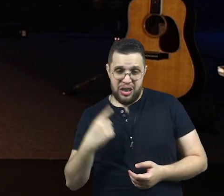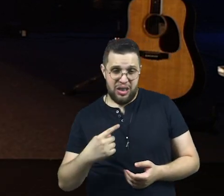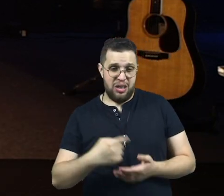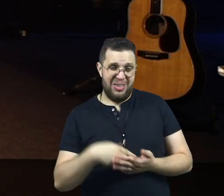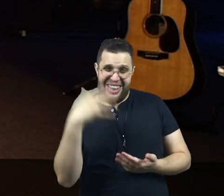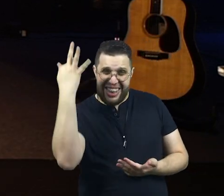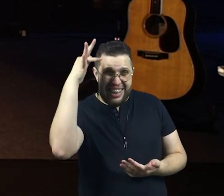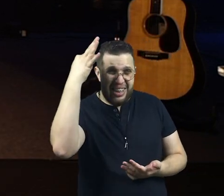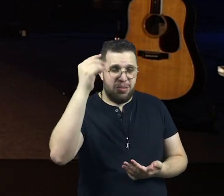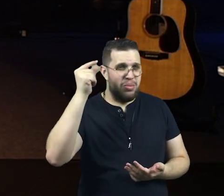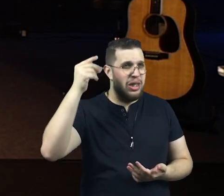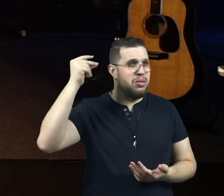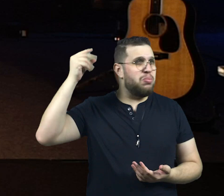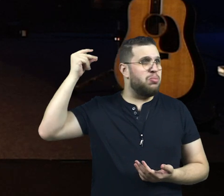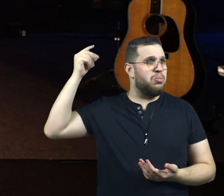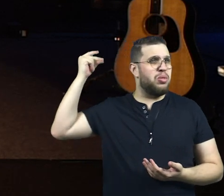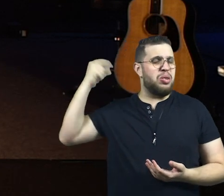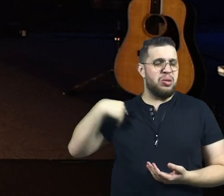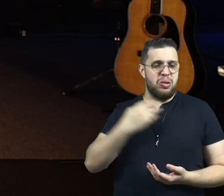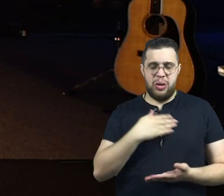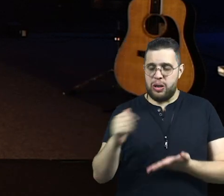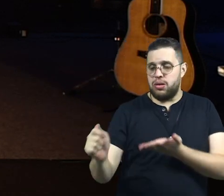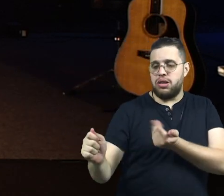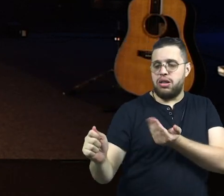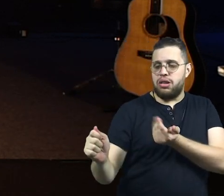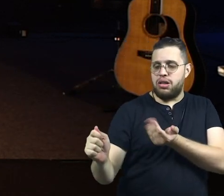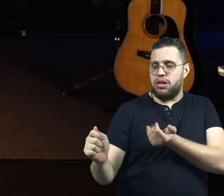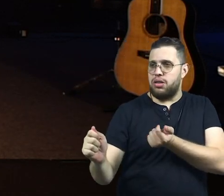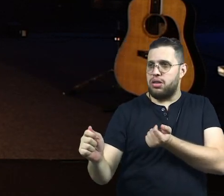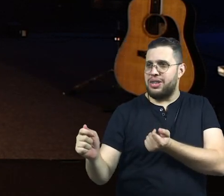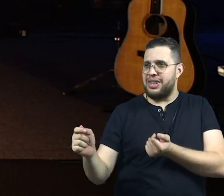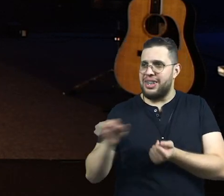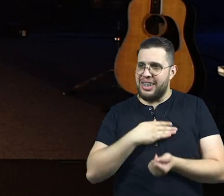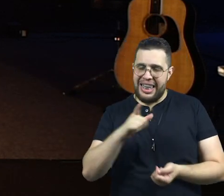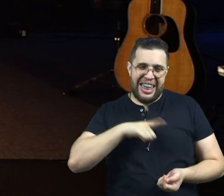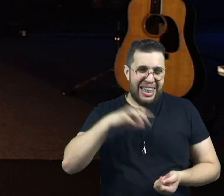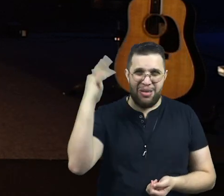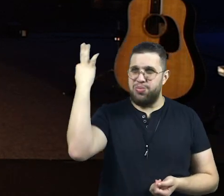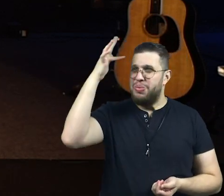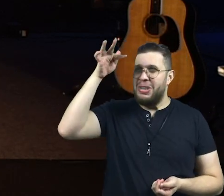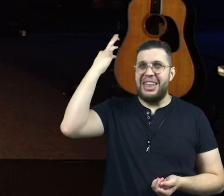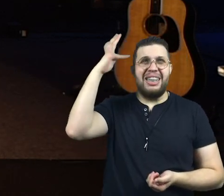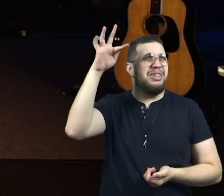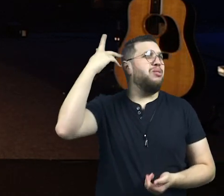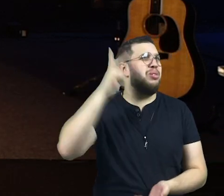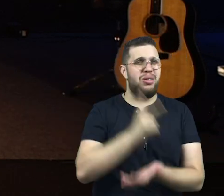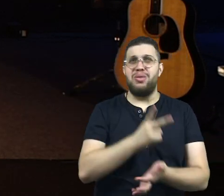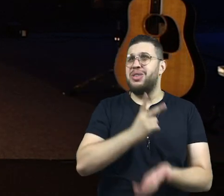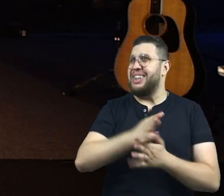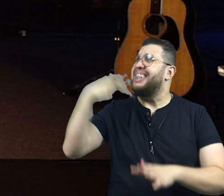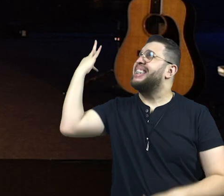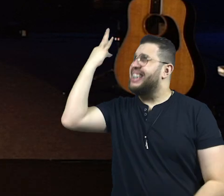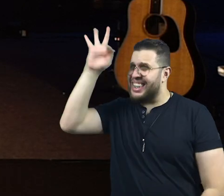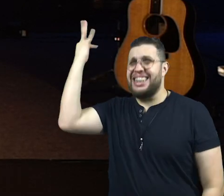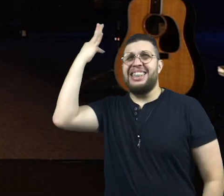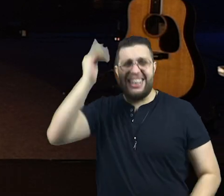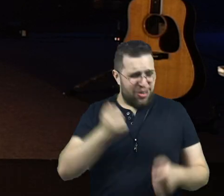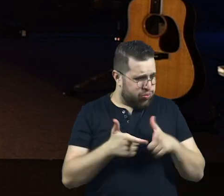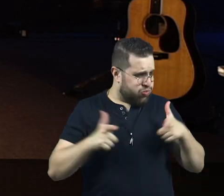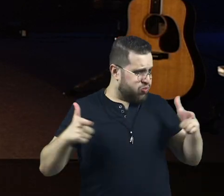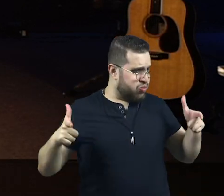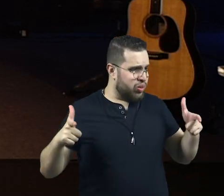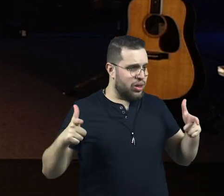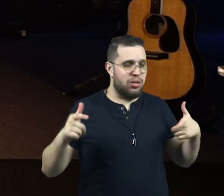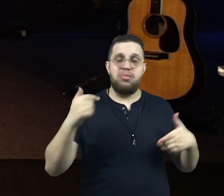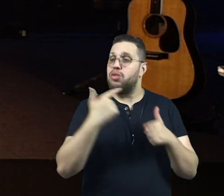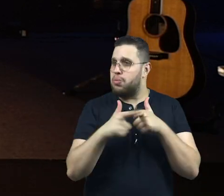mas há muitos anos atrás, quando eu ainda era adolescente, me veio uma enorme dor de cabeça que não passava. Mas o meu problema não era dor de